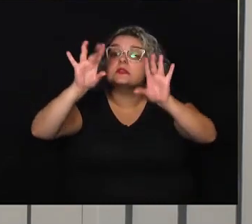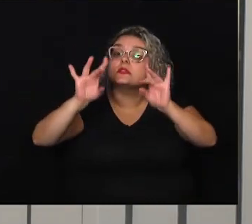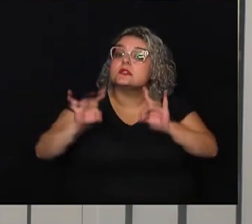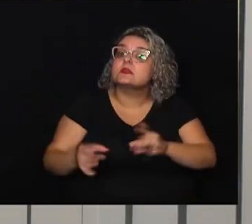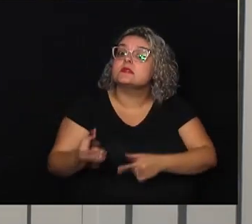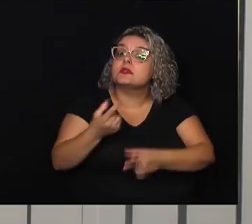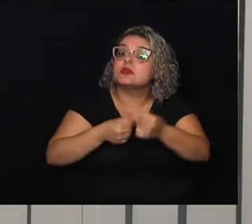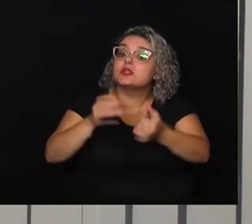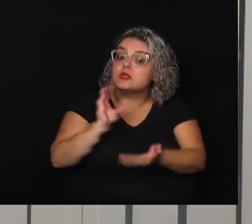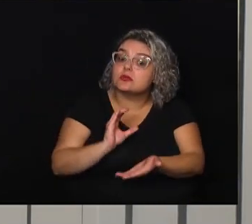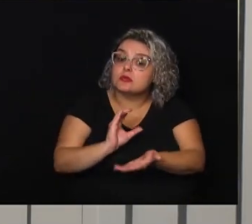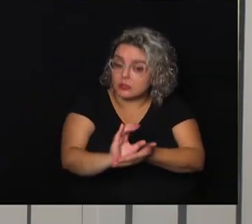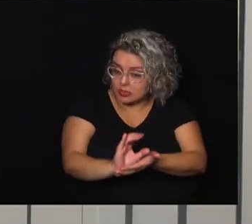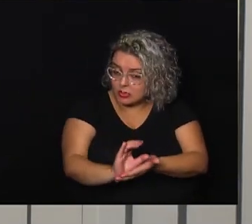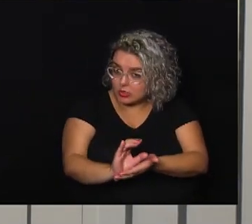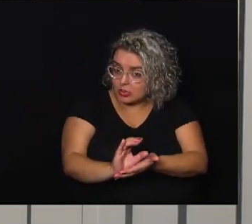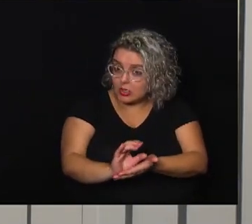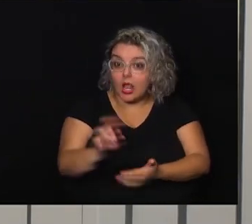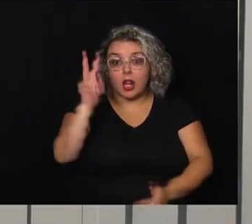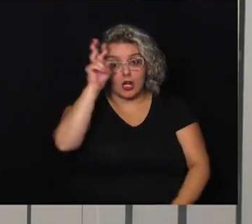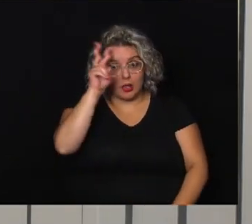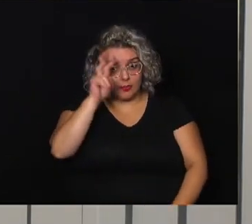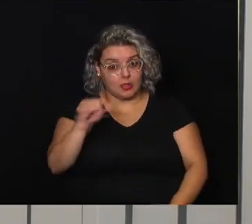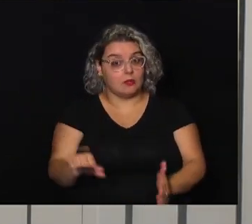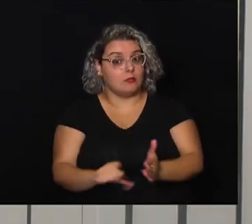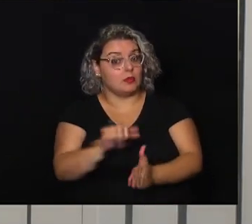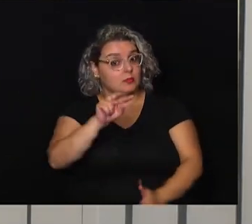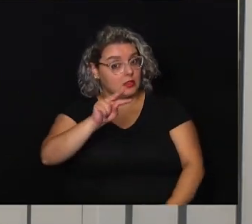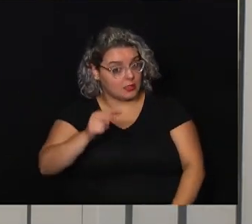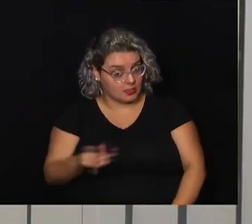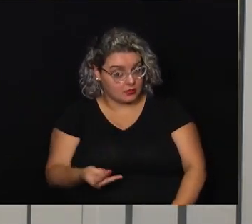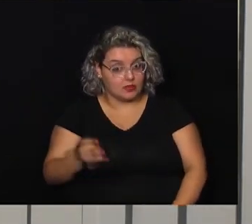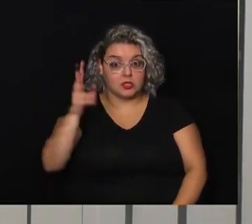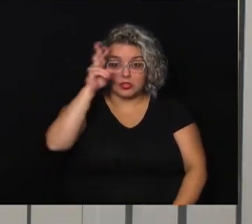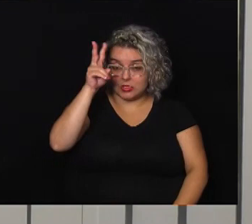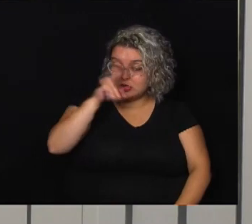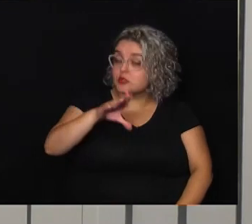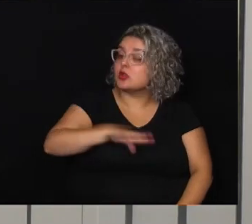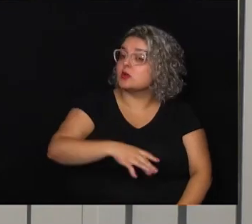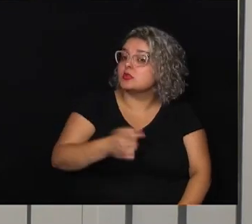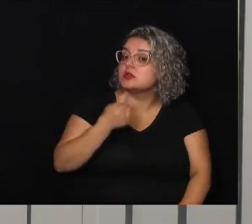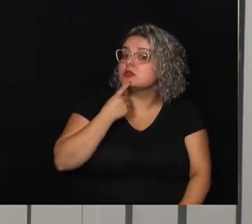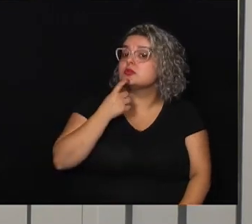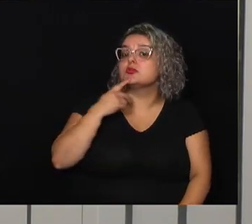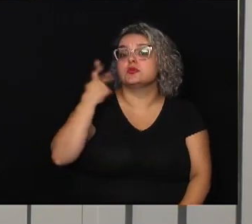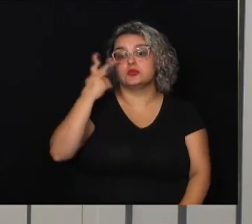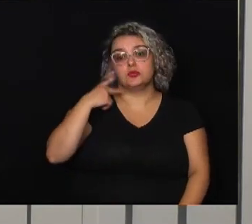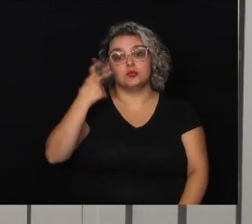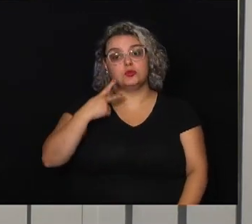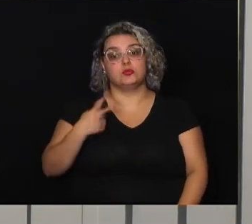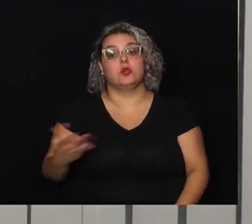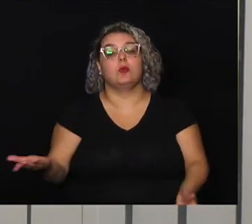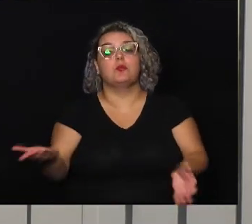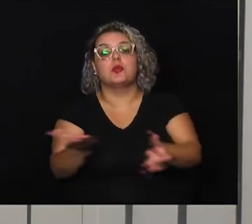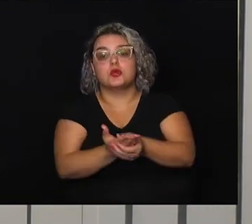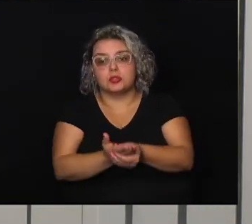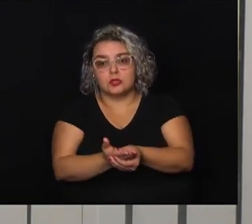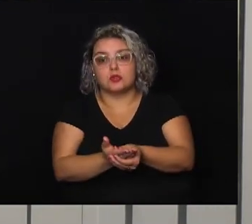emendas impositivas. Lembrando que pela primeira vez na história de Campinas, os vereadores protocolaram as emendas